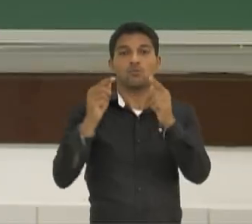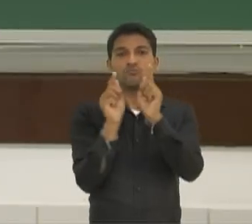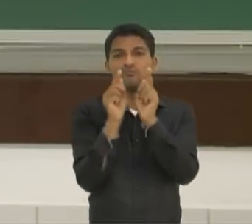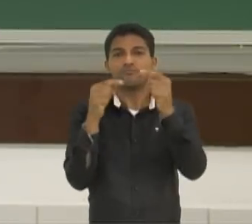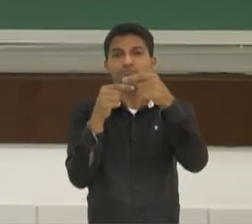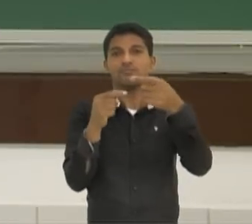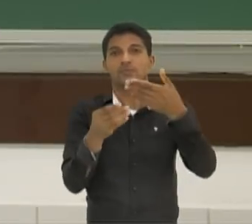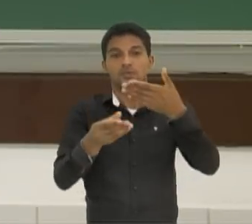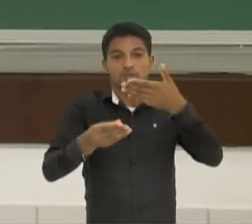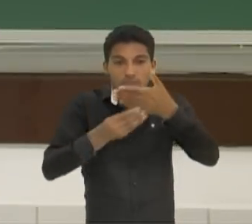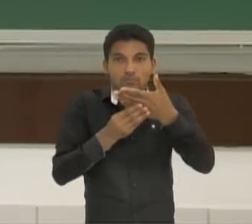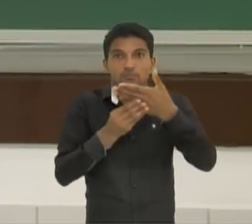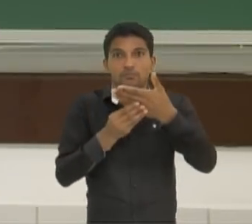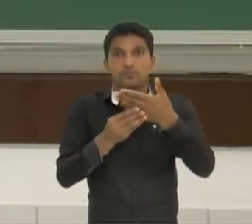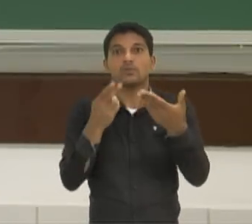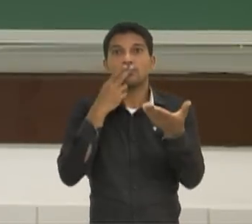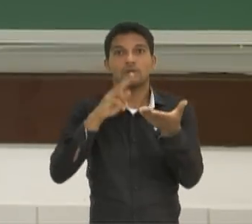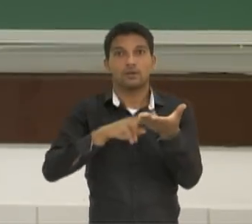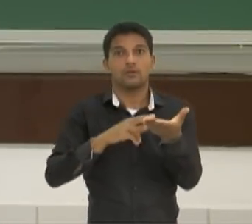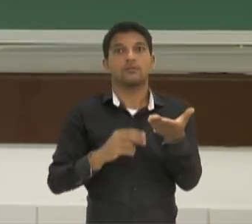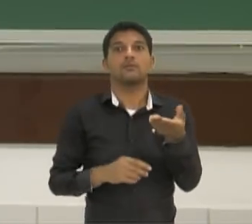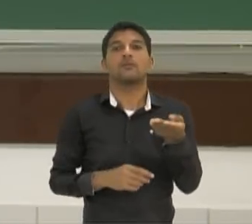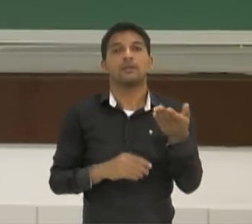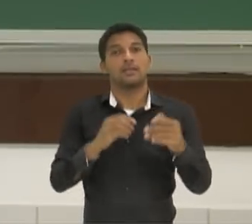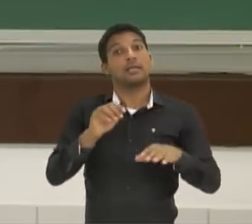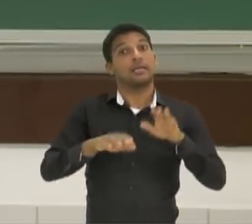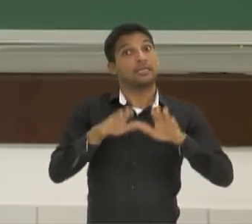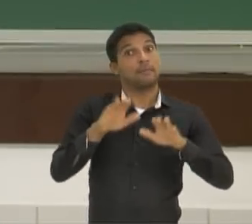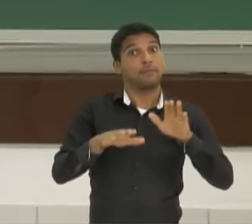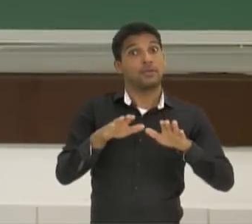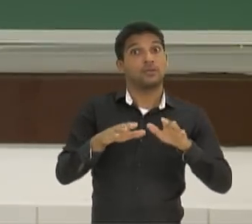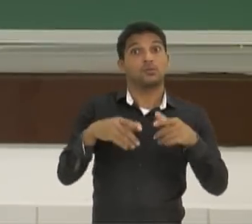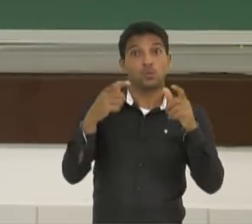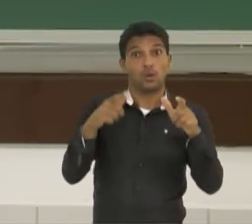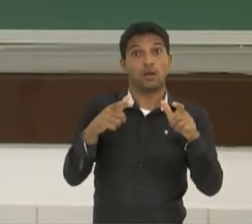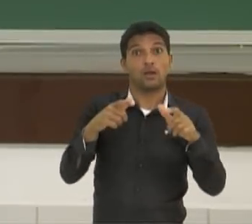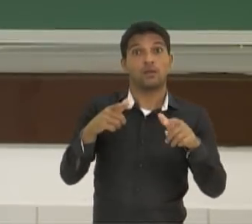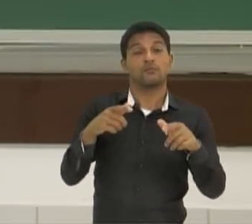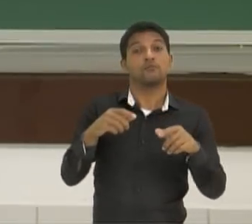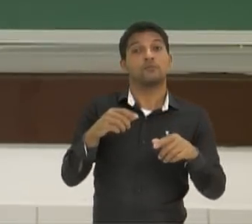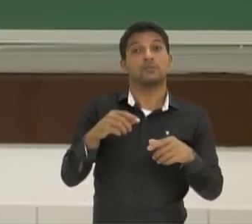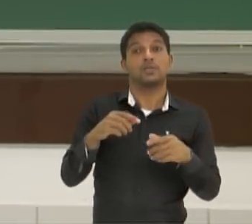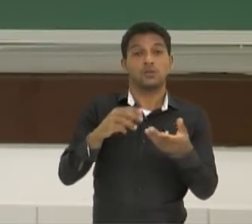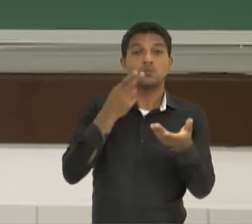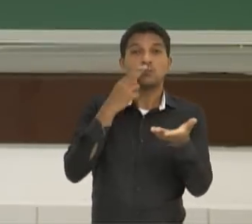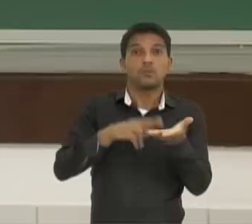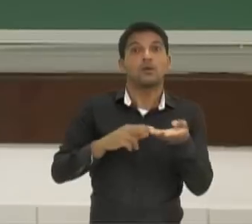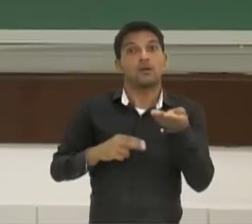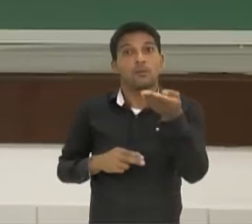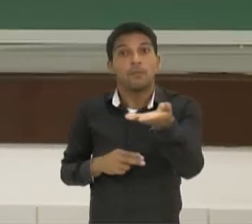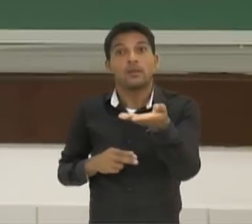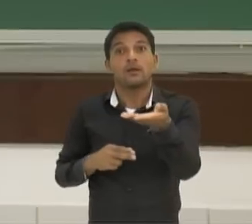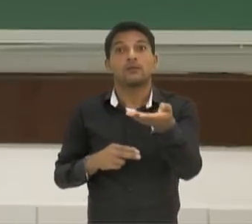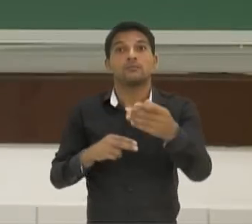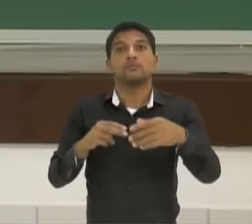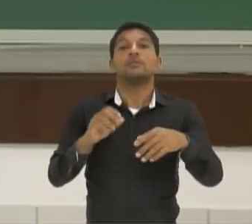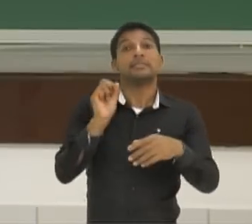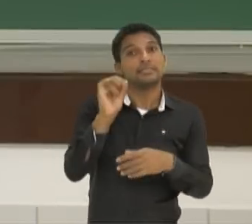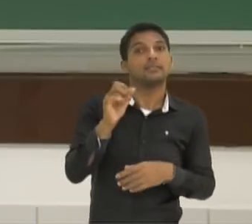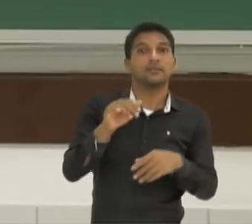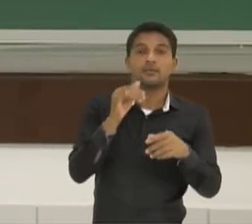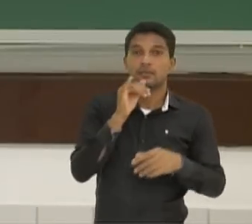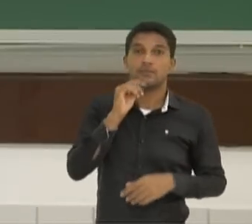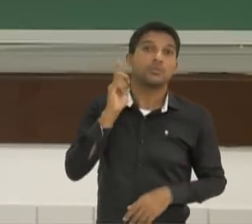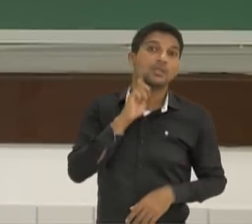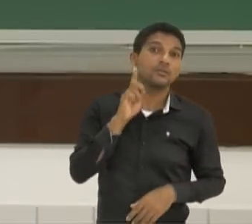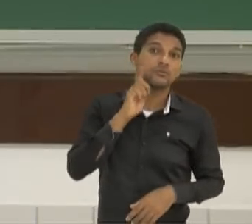né, o valor desse selo. Se eu vou mandar uma carta para os Estados Unidos é um valor, se eu vou mandar uma carta para o Rio de Janeiro é outro, e se é uma carta, às